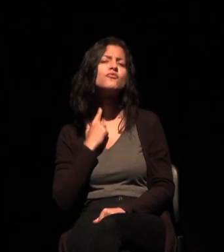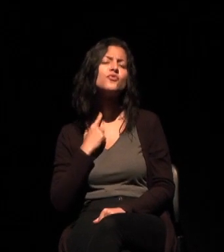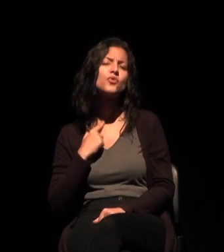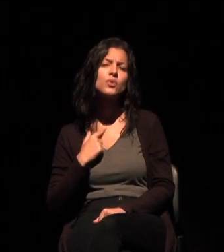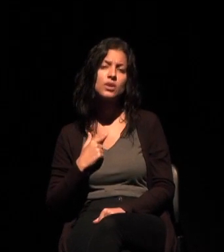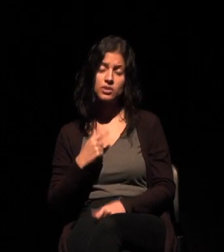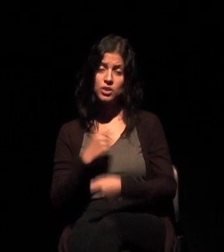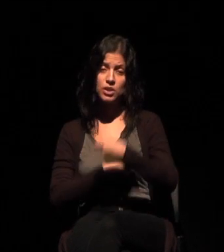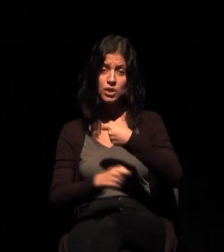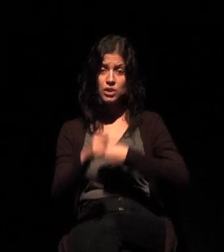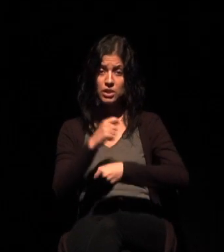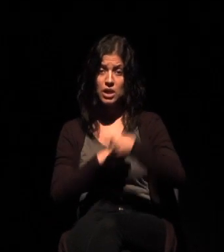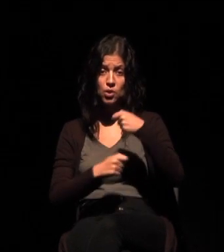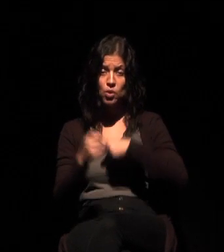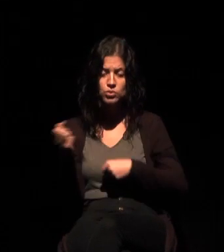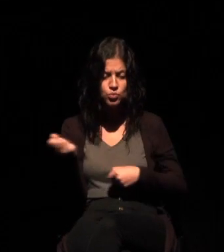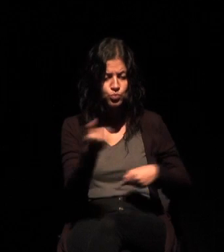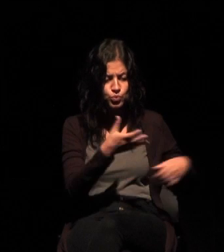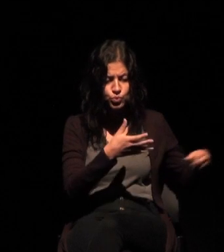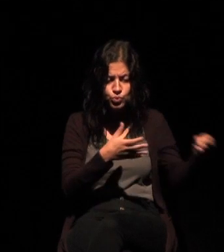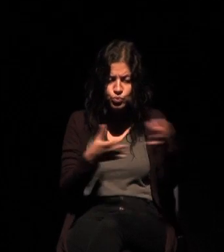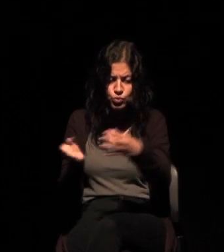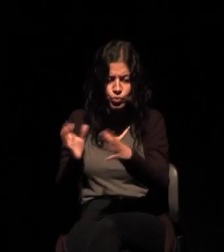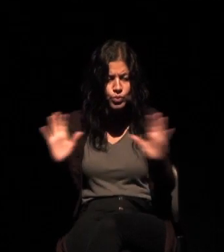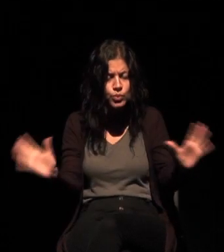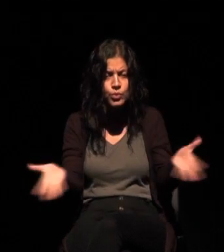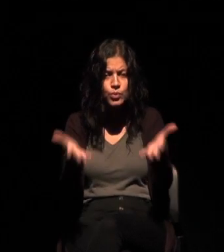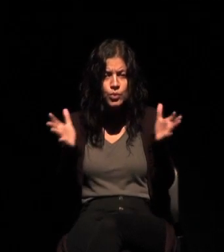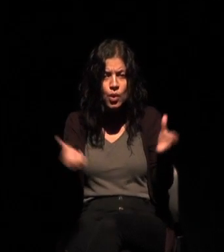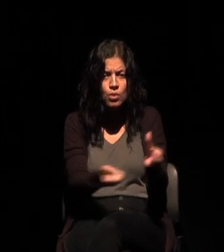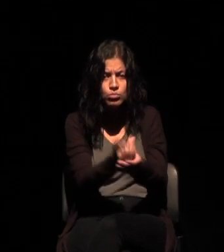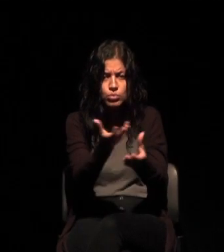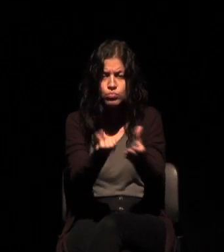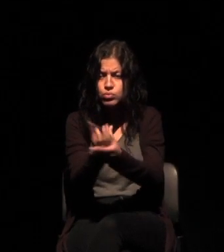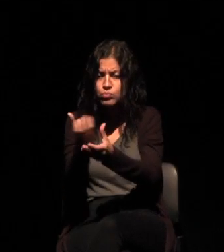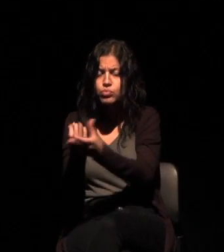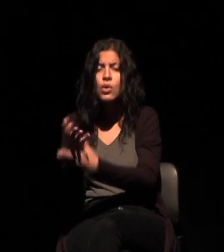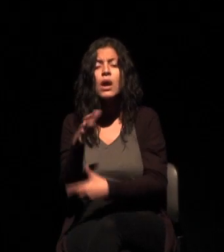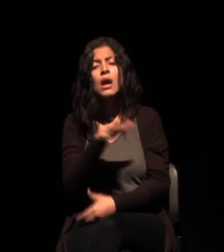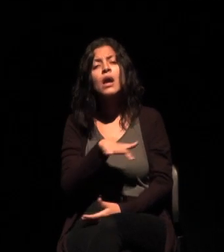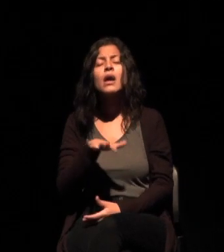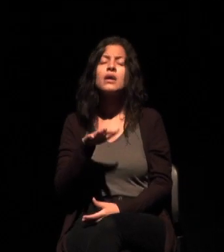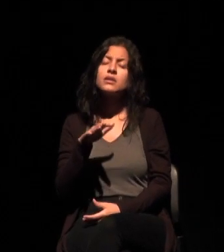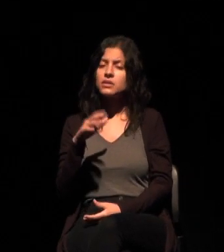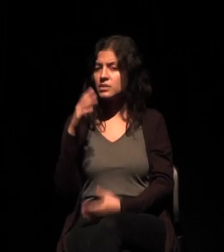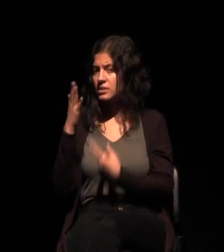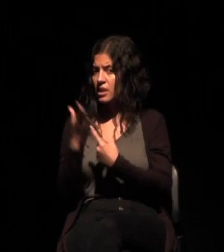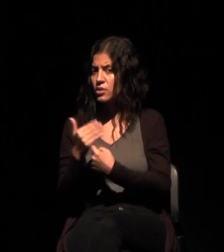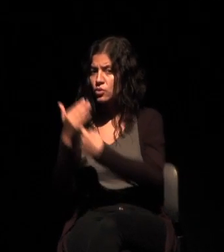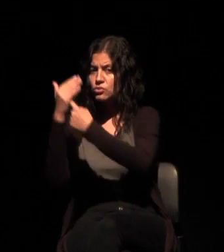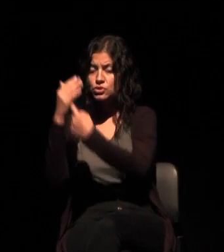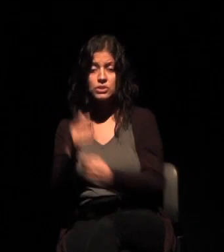negócios novos nas áreas das tecnologias das ciências e das indústrias criativas